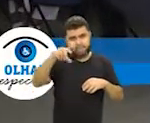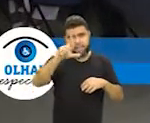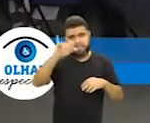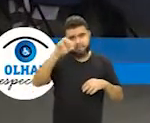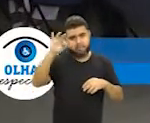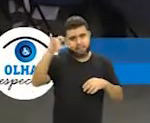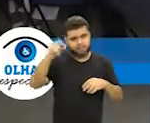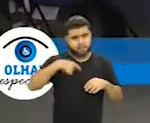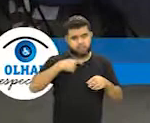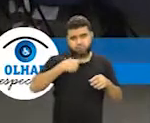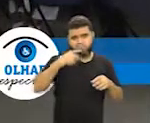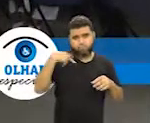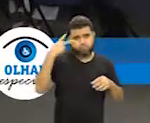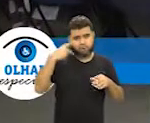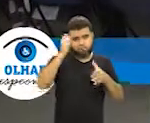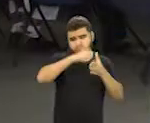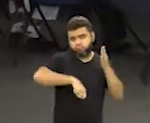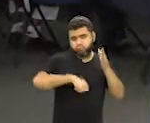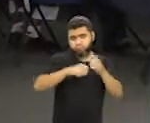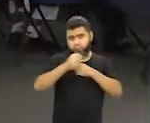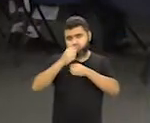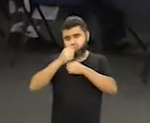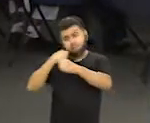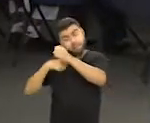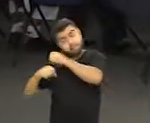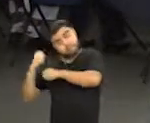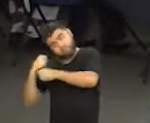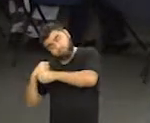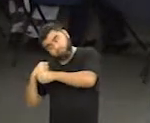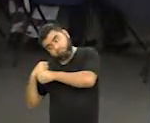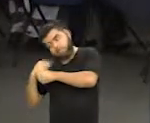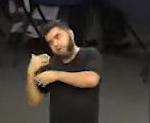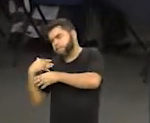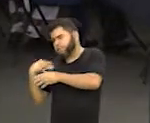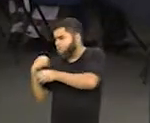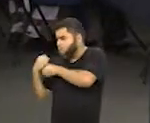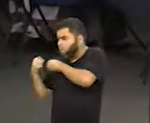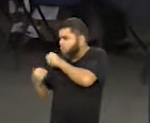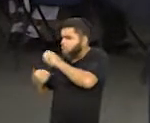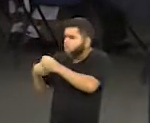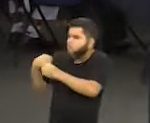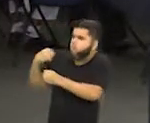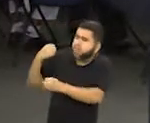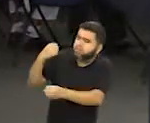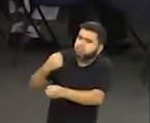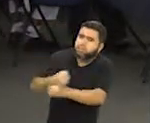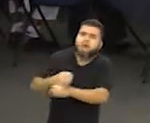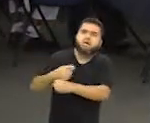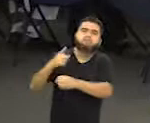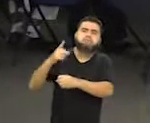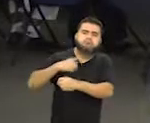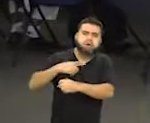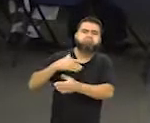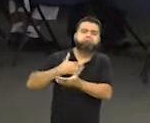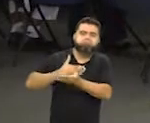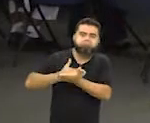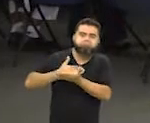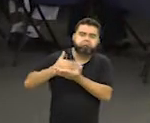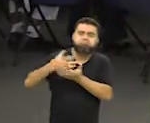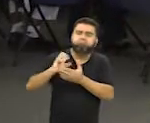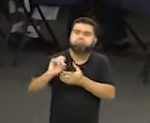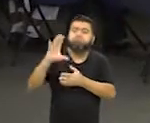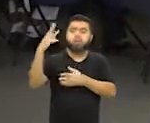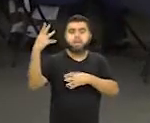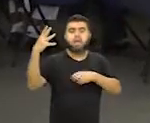foi aprovado no ano passado e um ano pouco depois... ele começa a ser colocado em